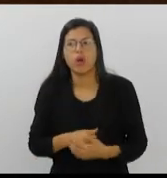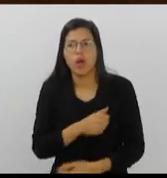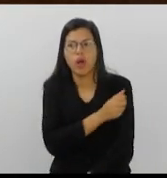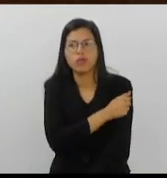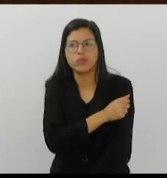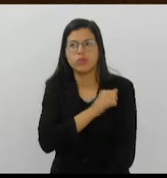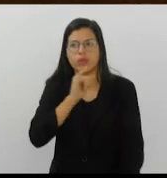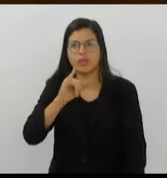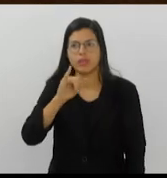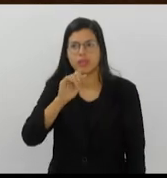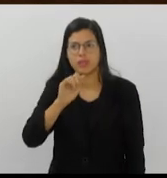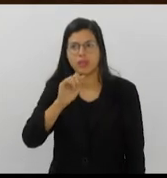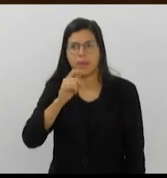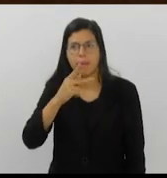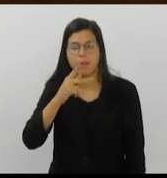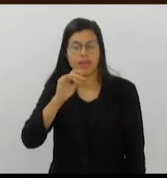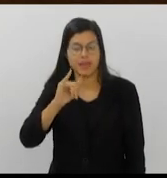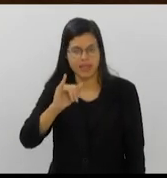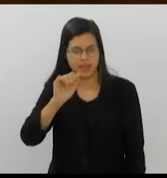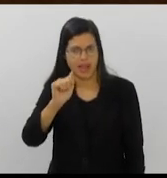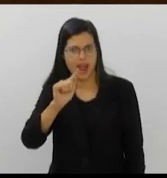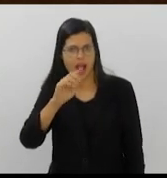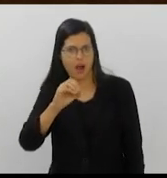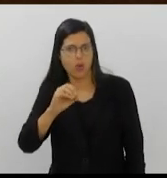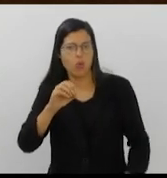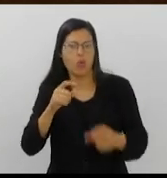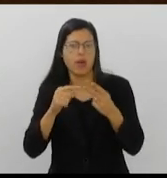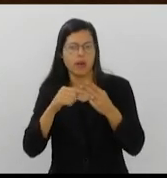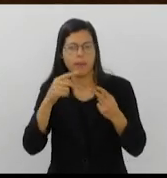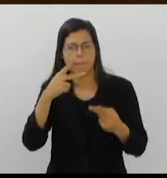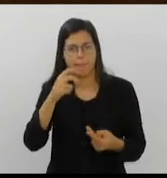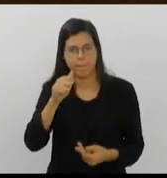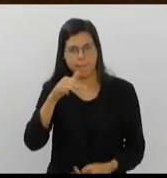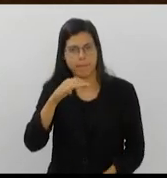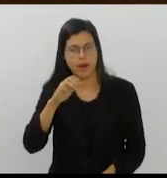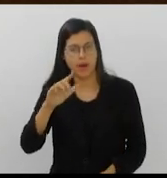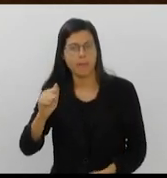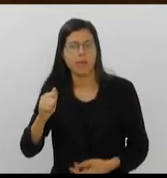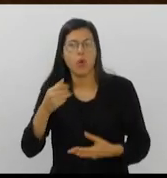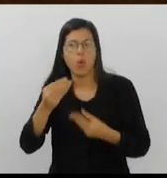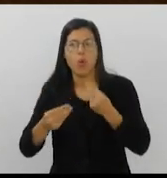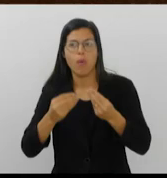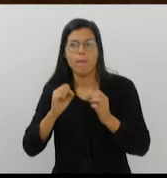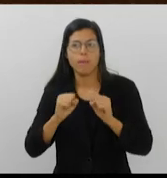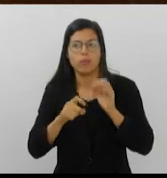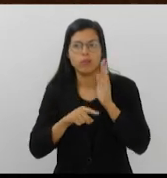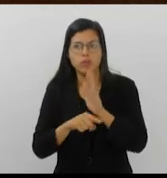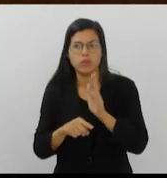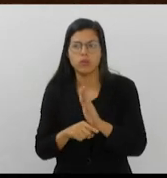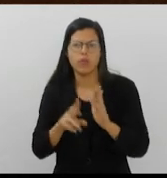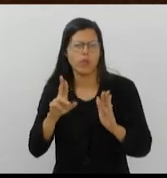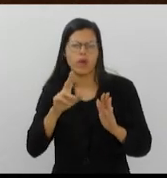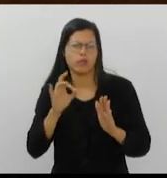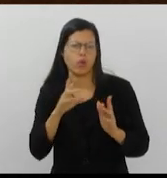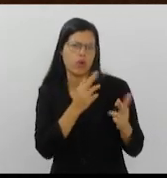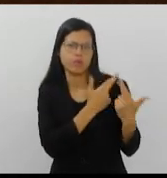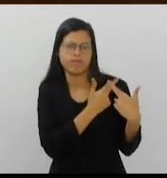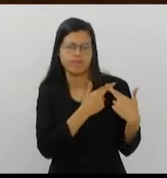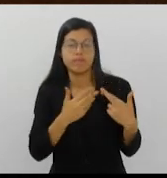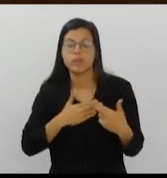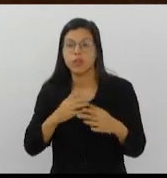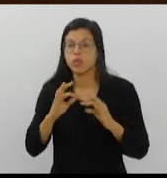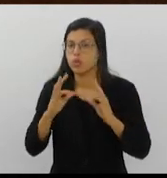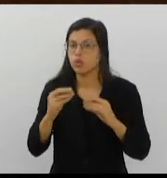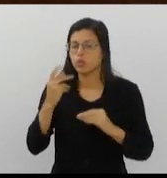Iago, a aluna Pâmela, que vieram trazer essa demanda de como a gente pode ajudar. Eu acho que não é uma responsabilidade só minha, e sim de todo o parlamento, que é deixar